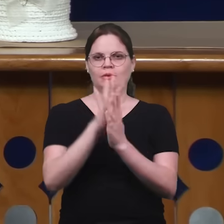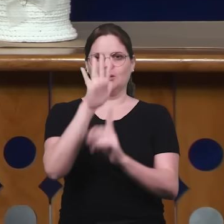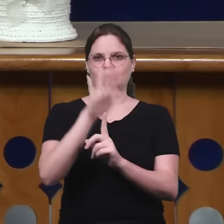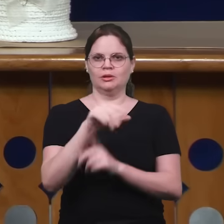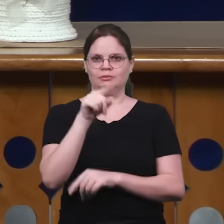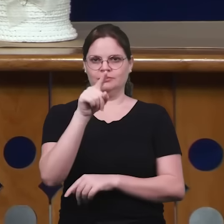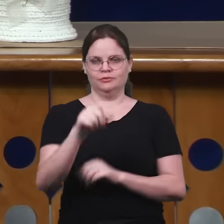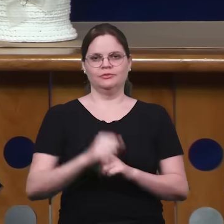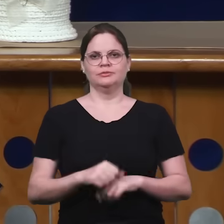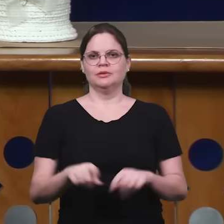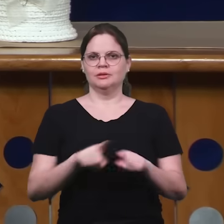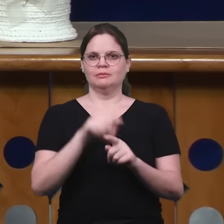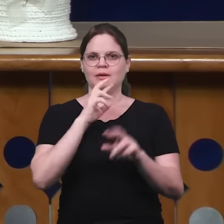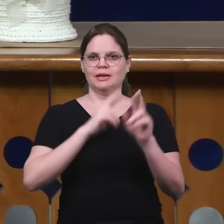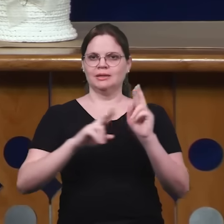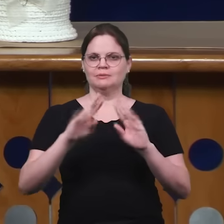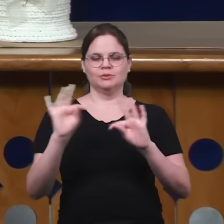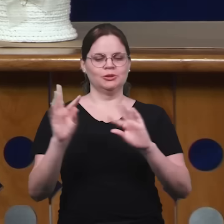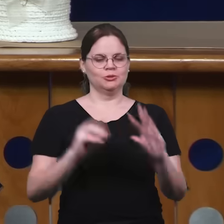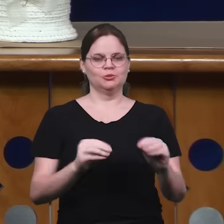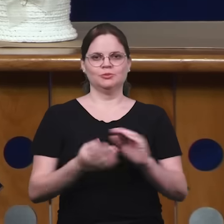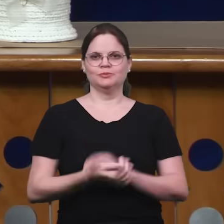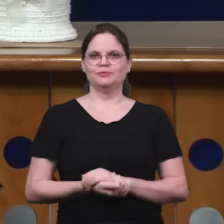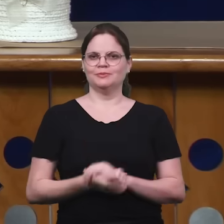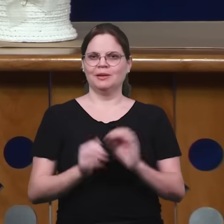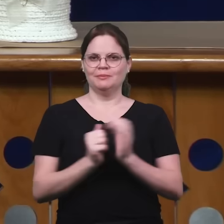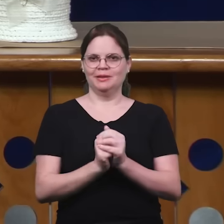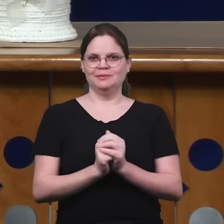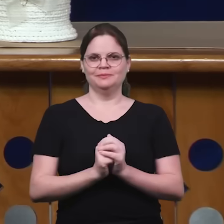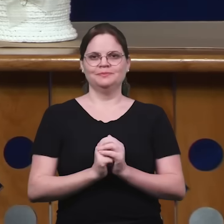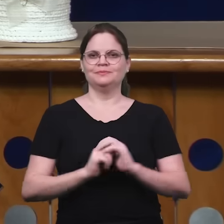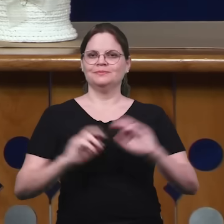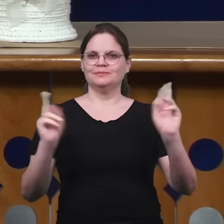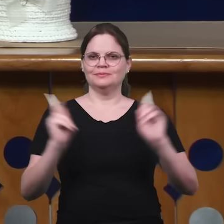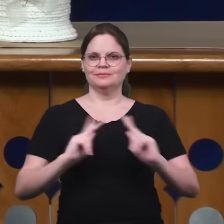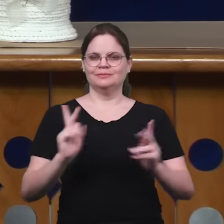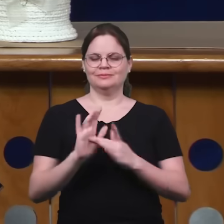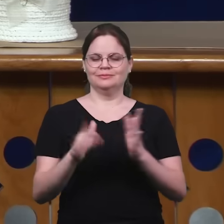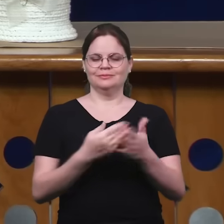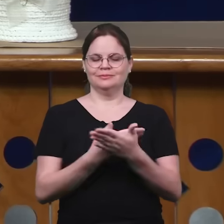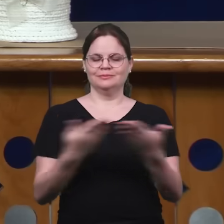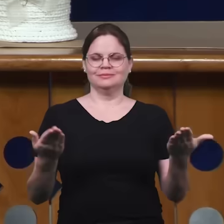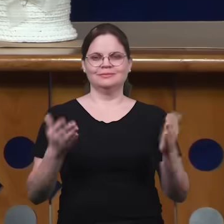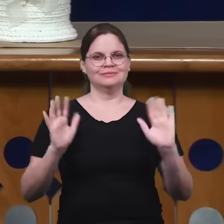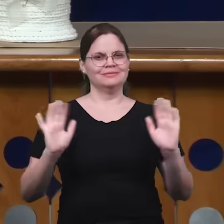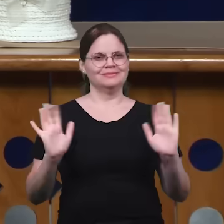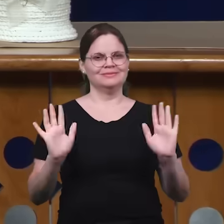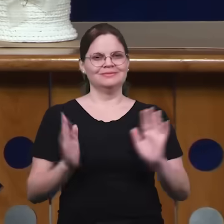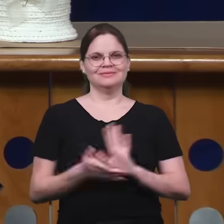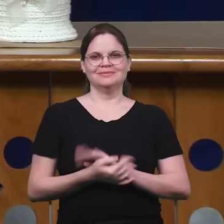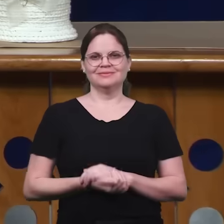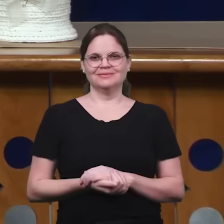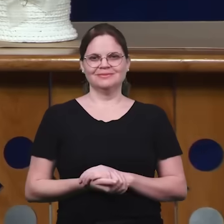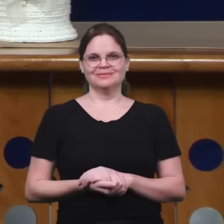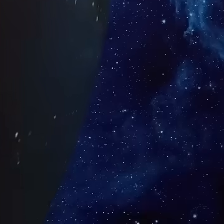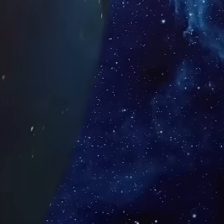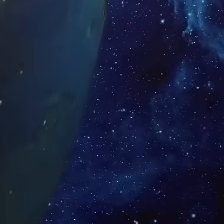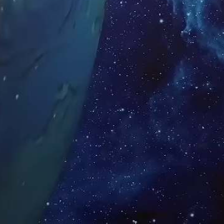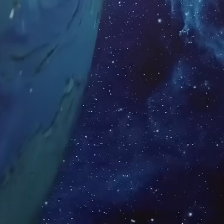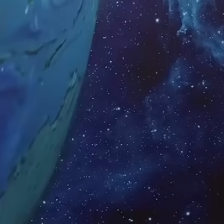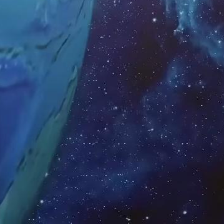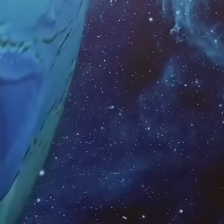você e te responder de algum questionamento. Amém? Deixamos o nosso abraço a todos e a paz do Senhor Jesus.